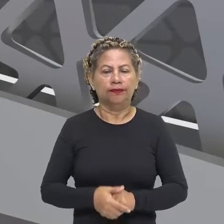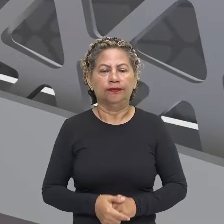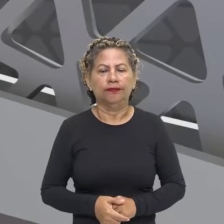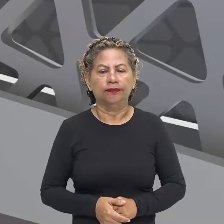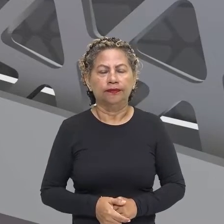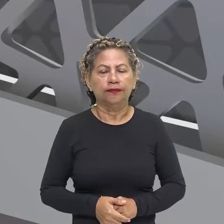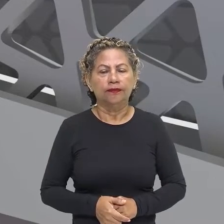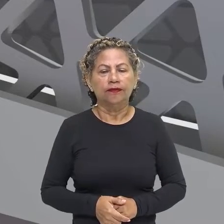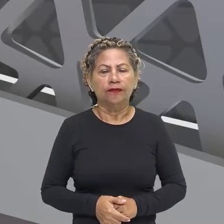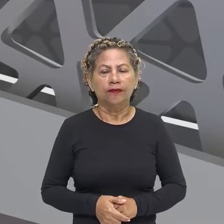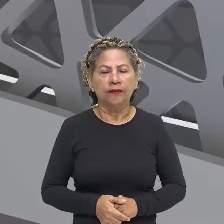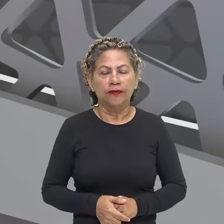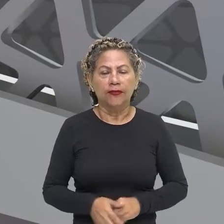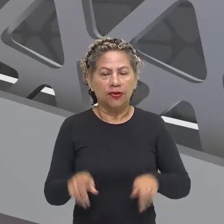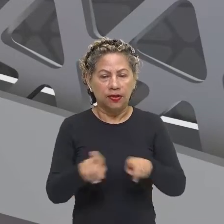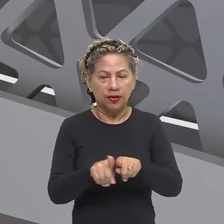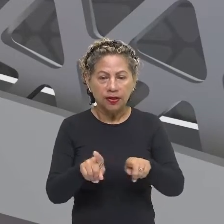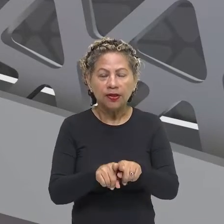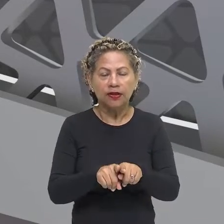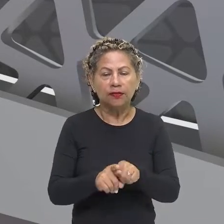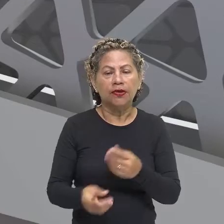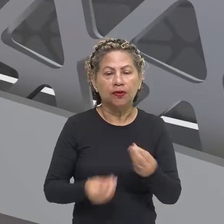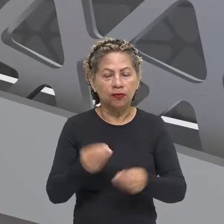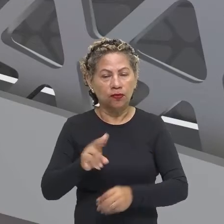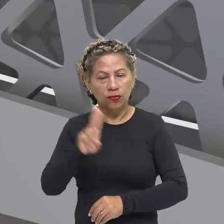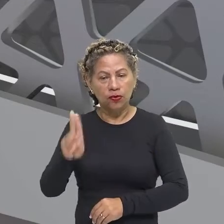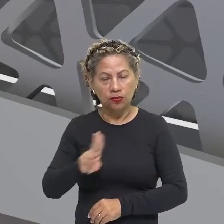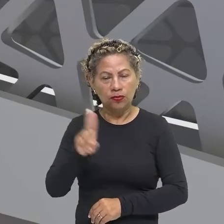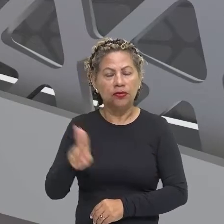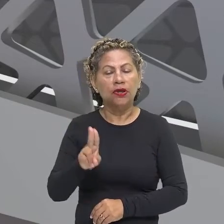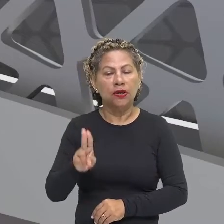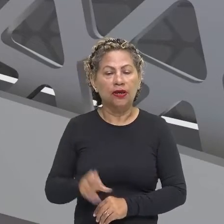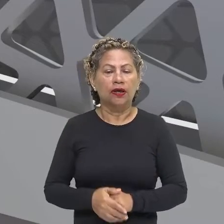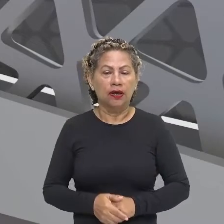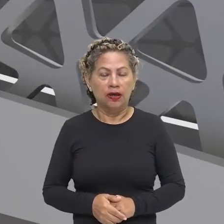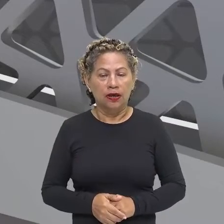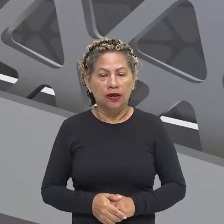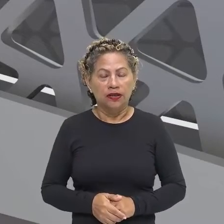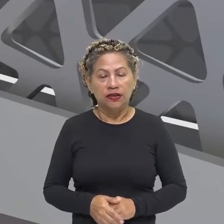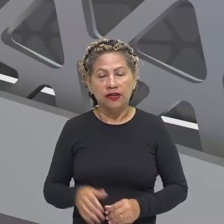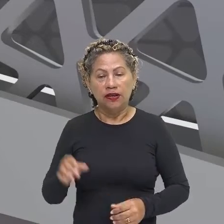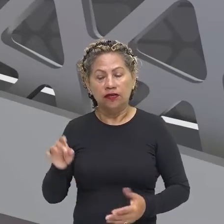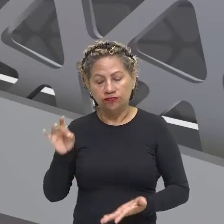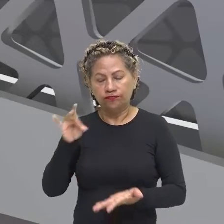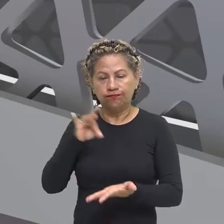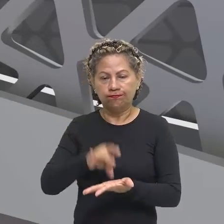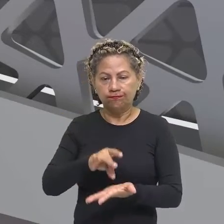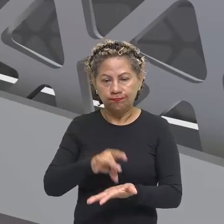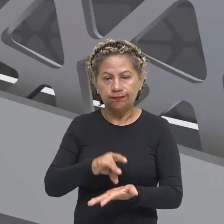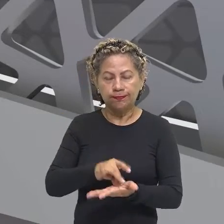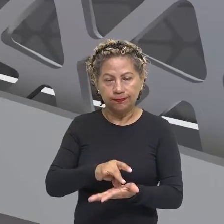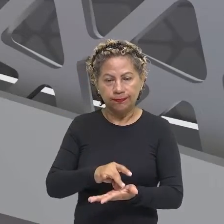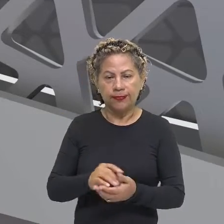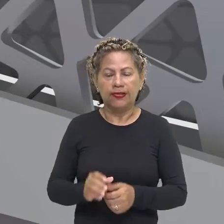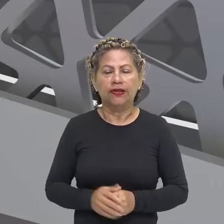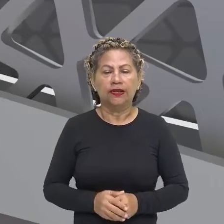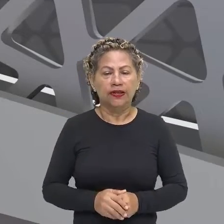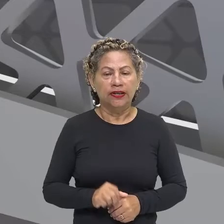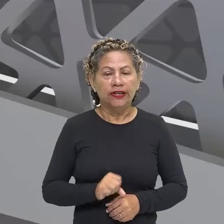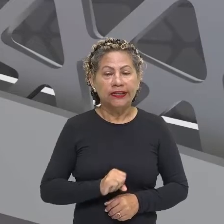quê? Vamos recapitular rapidamente que nós temos que manter o nosso sistema operacional